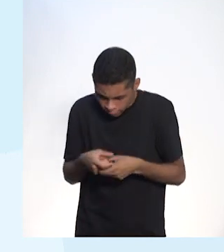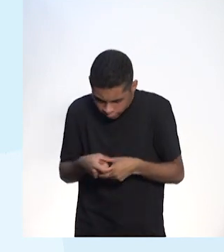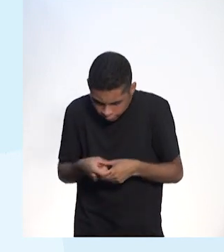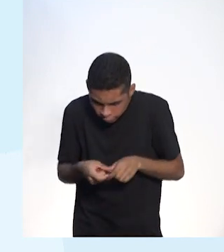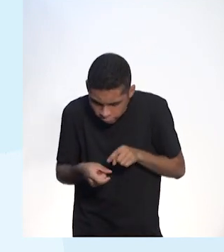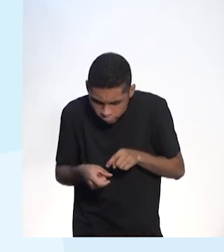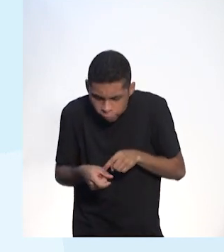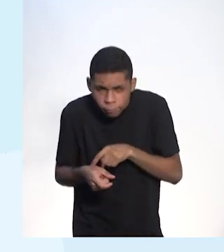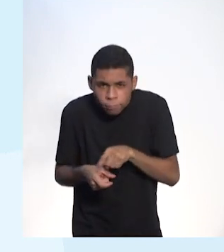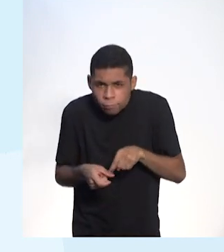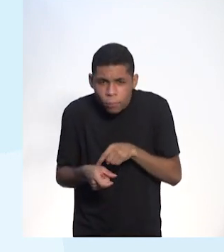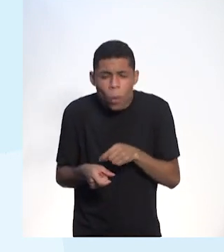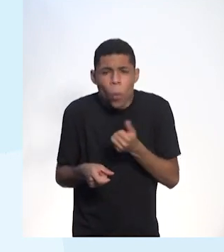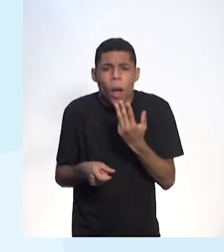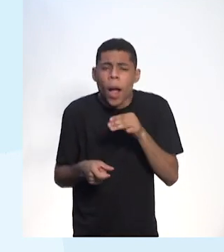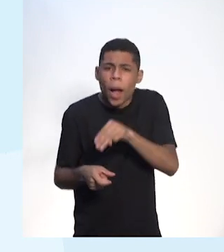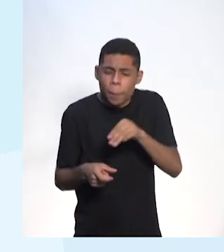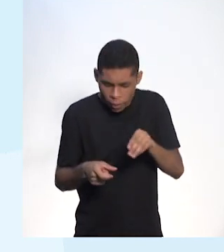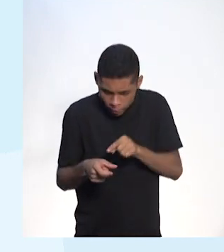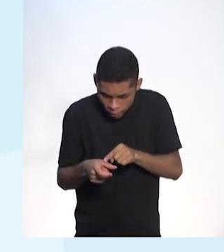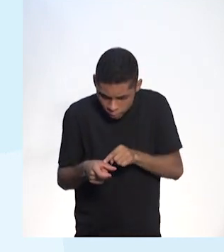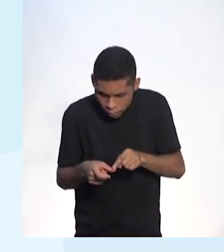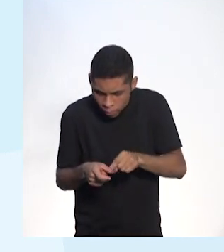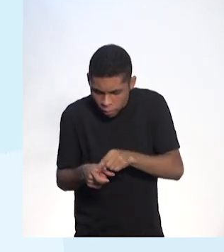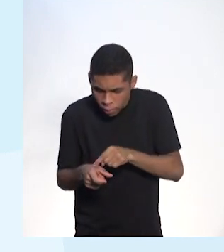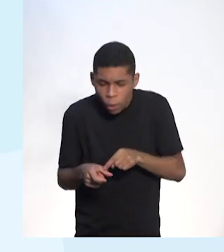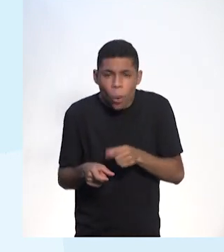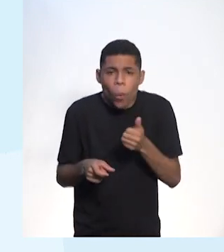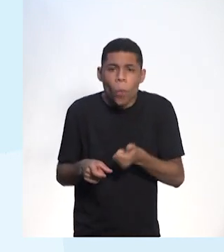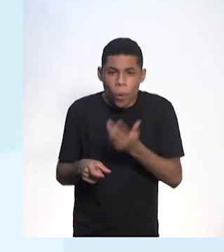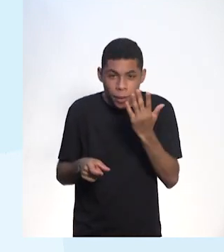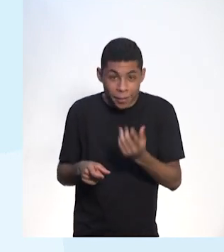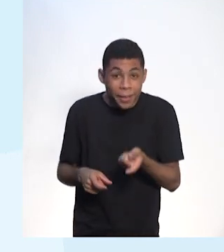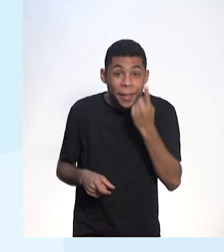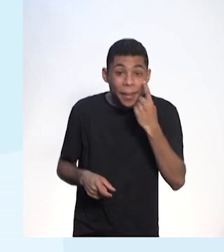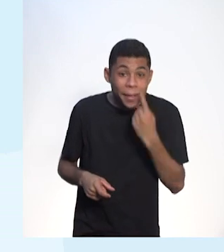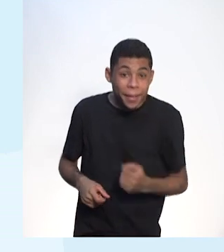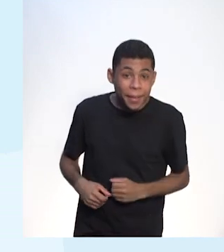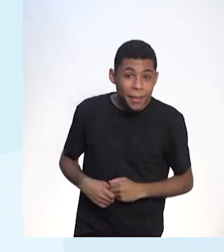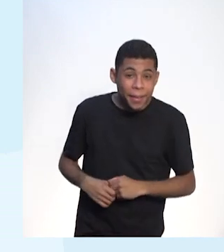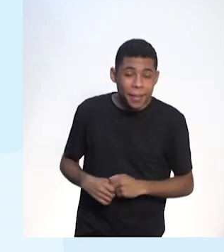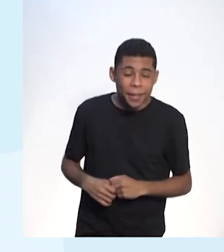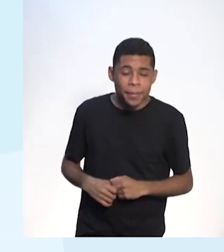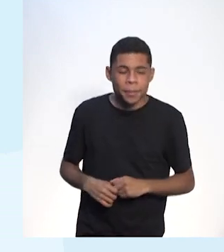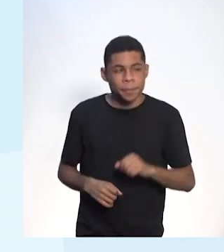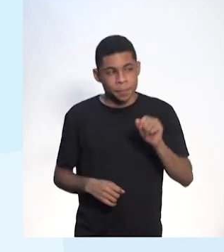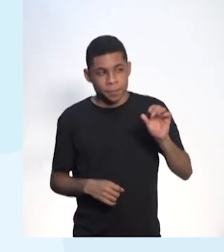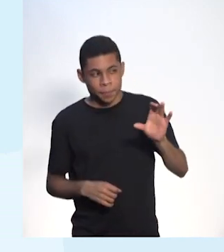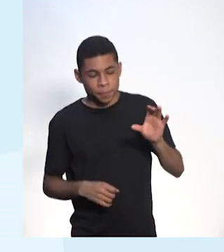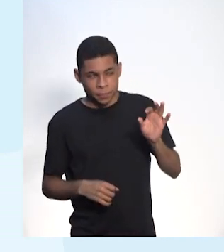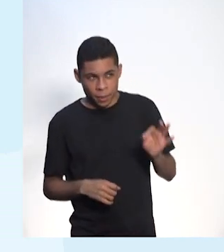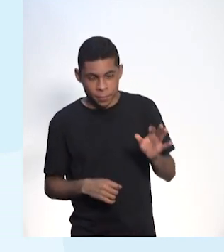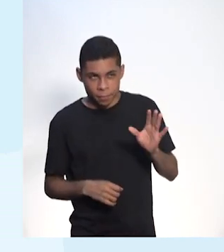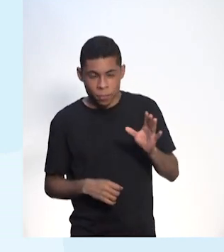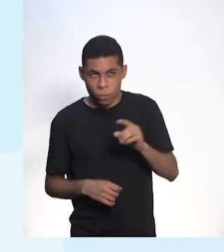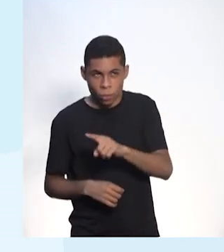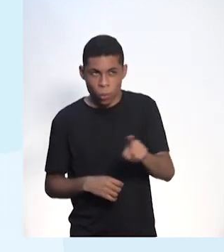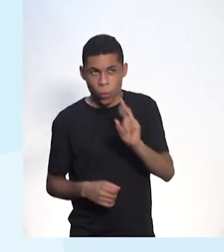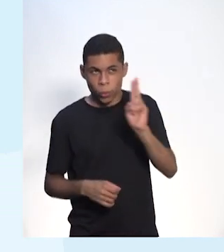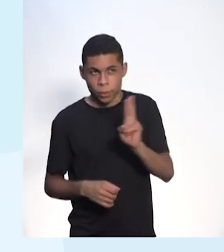moeda. Quantos milímetros quadrados que vai dar? Vamos ver? Certo, só que daí nós vamos